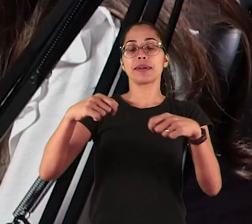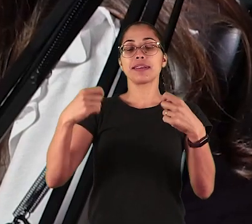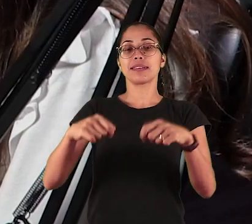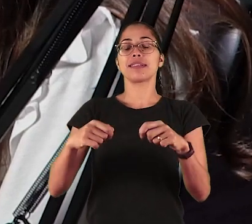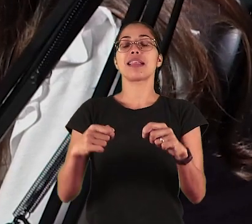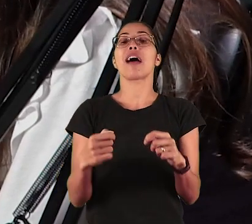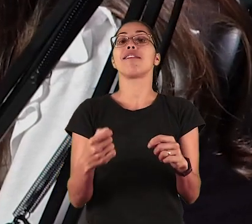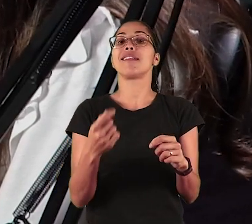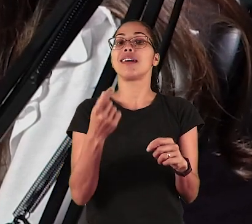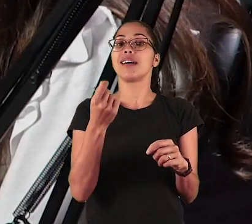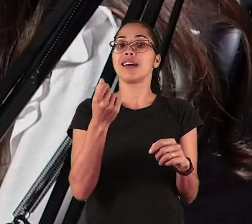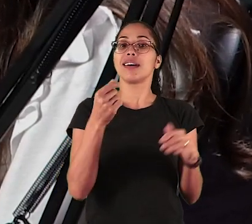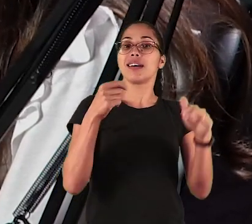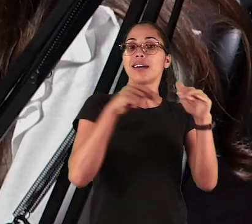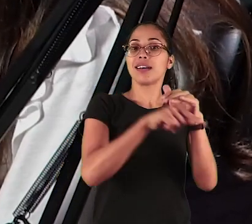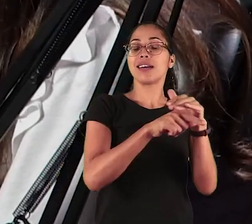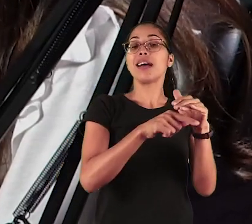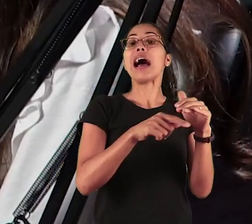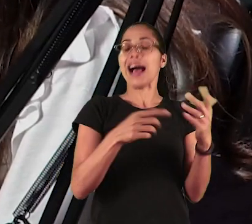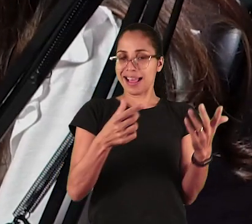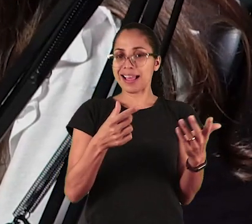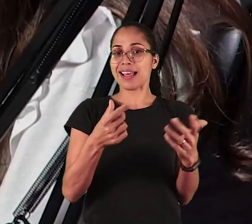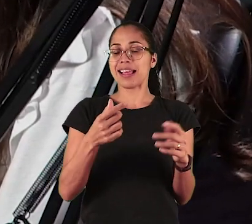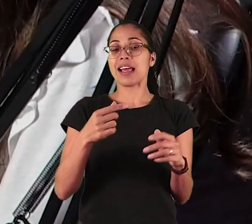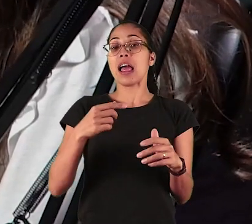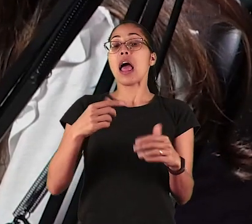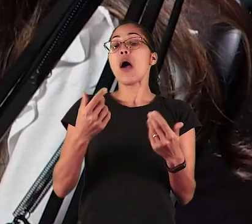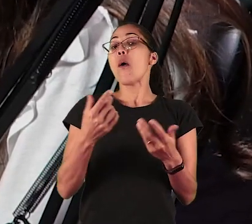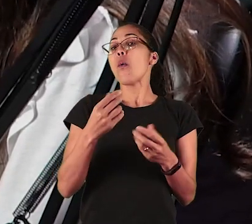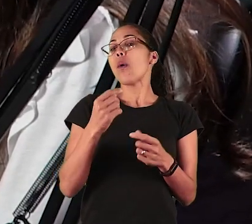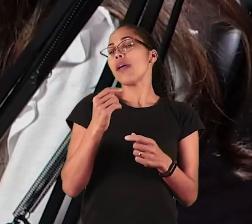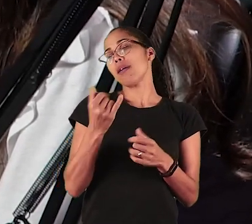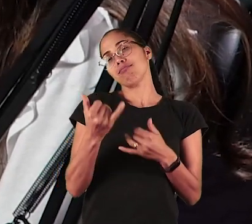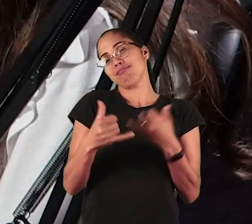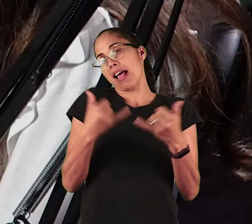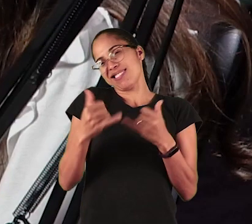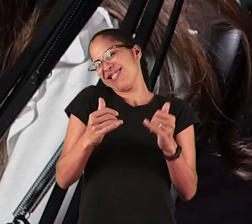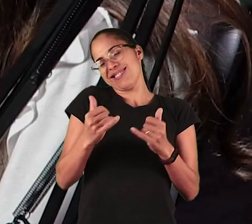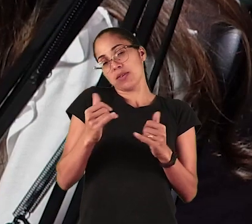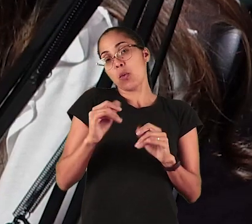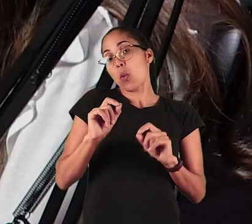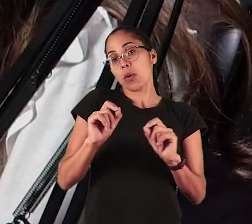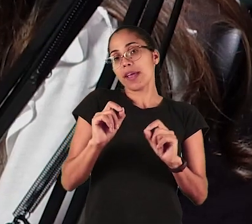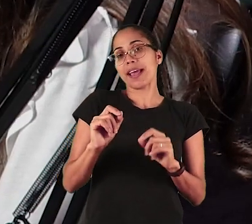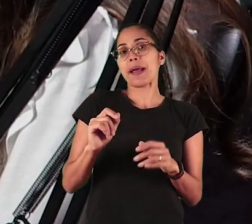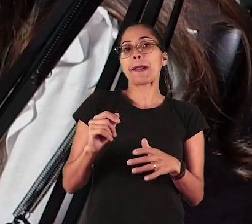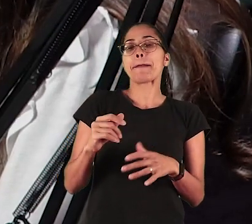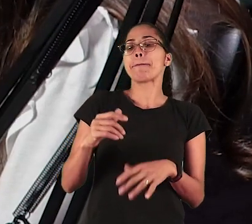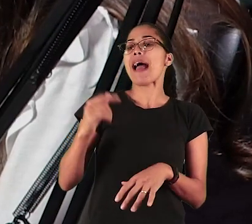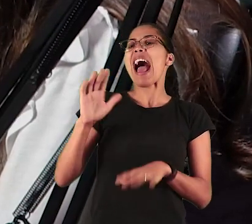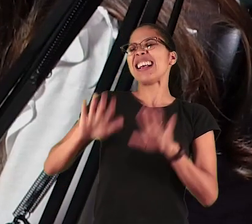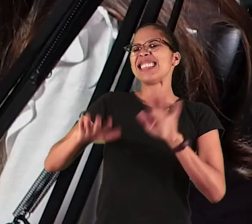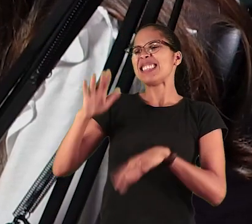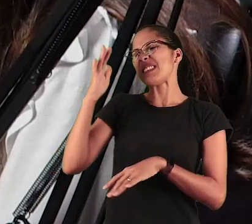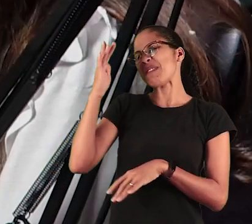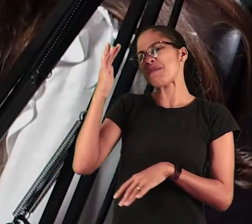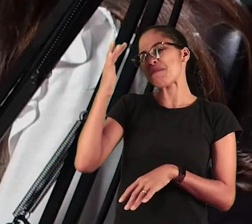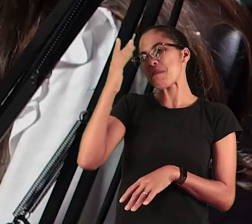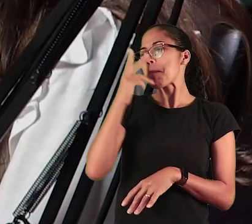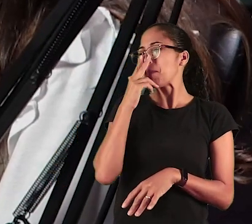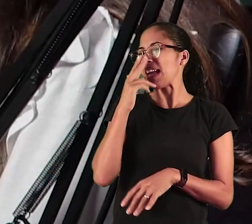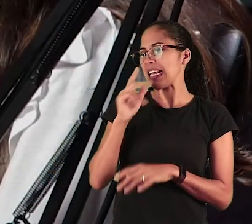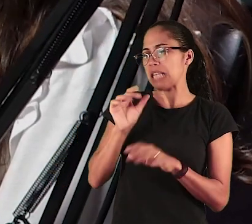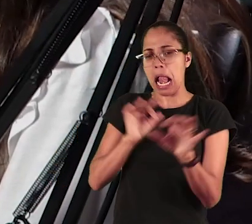tinha acabado de abrir o capital Então ela precisava comunicar com os investidores Então o que eu brinco né que tudo que pareceu ser um pouco